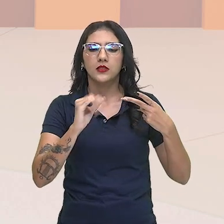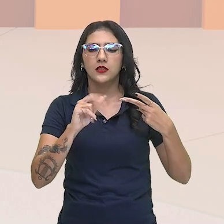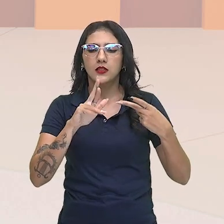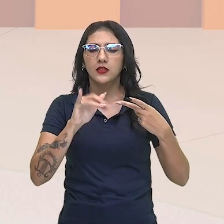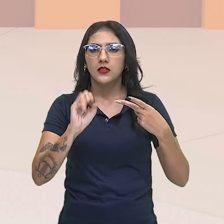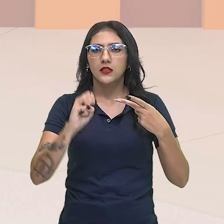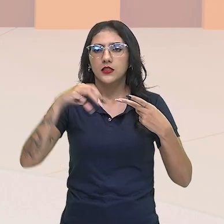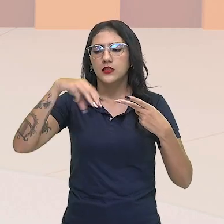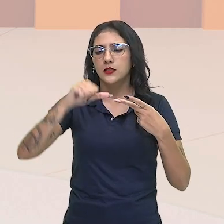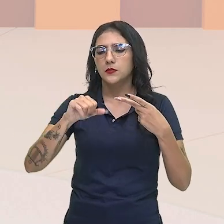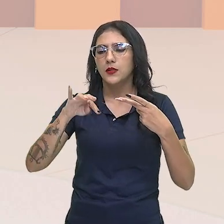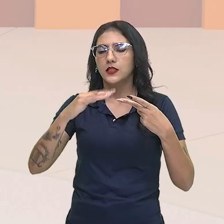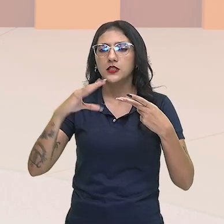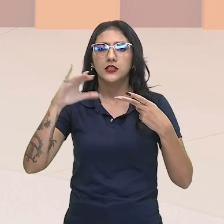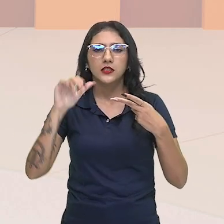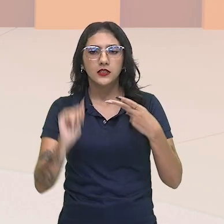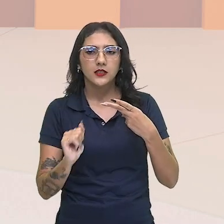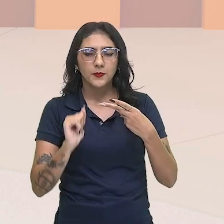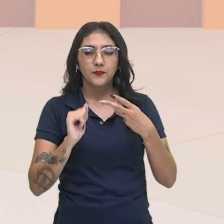e